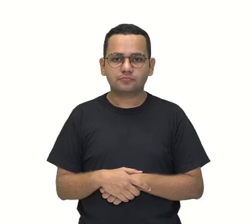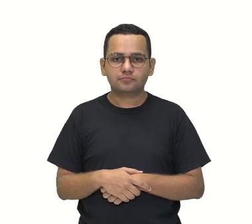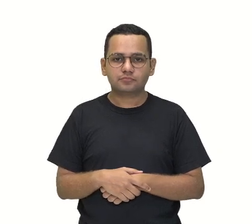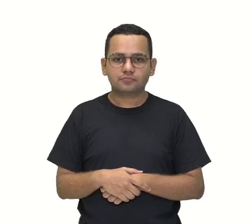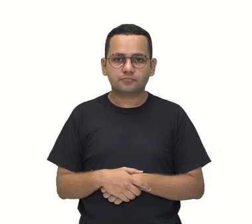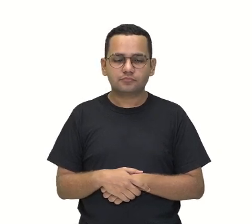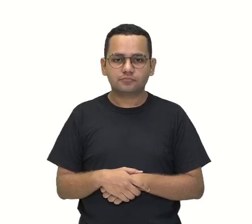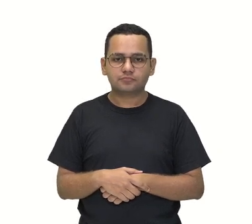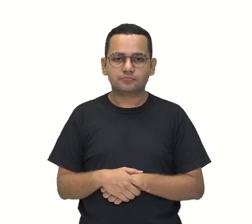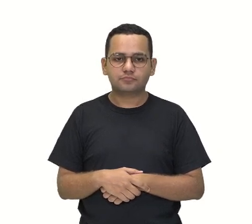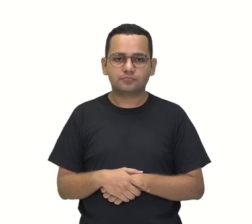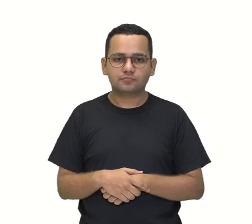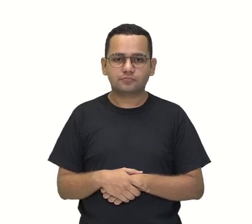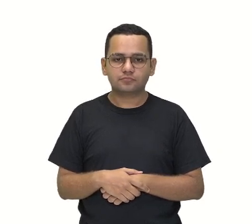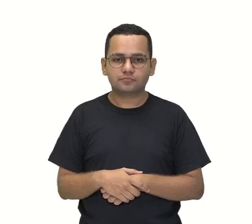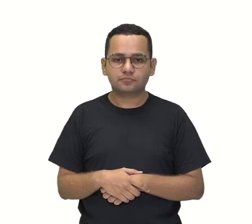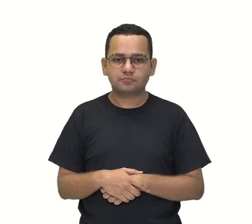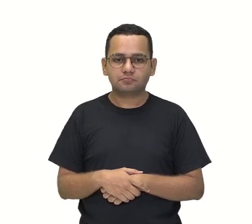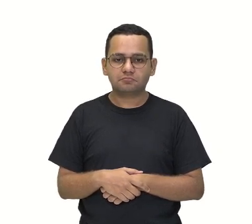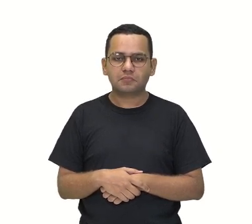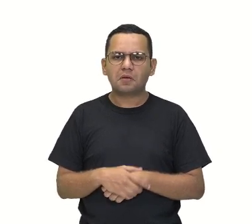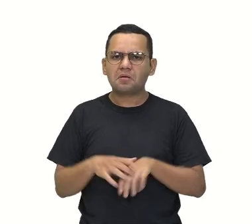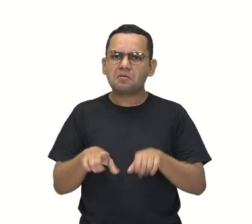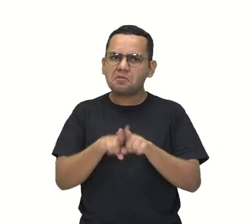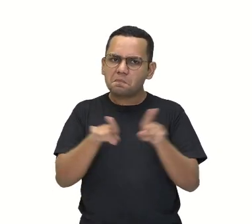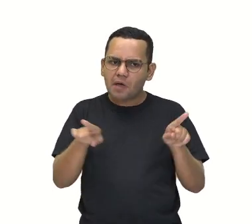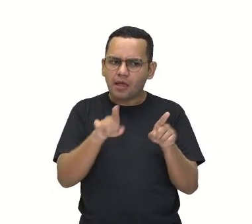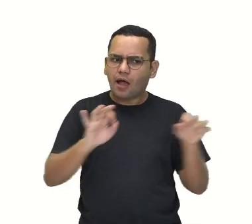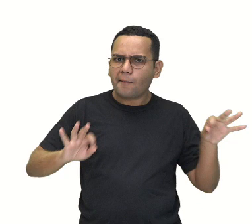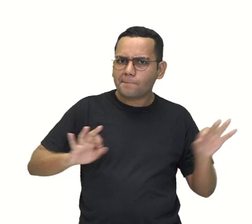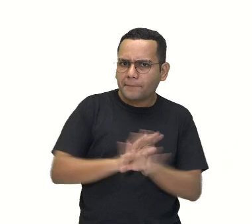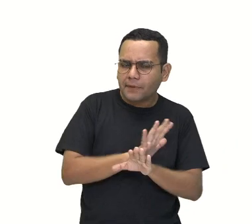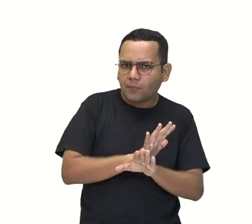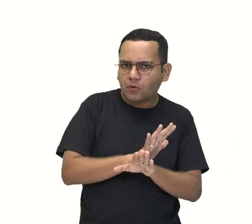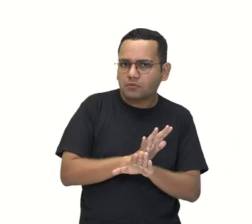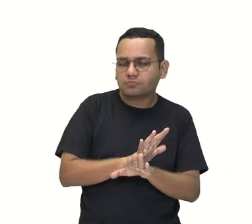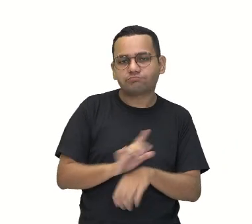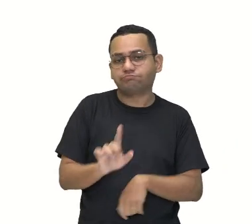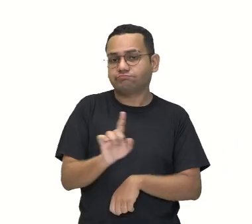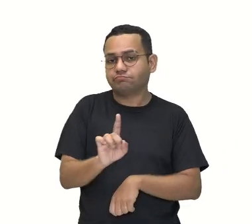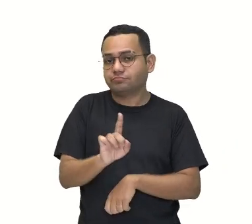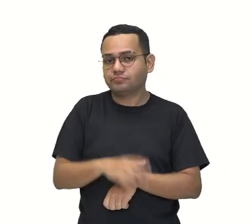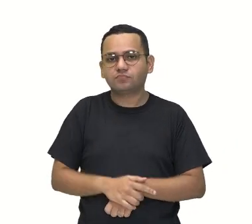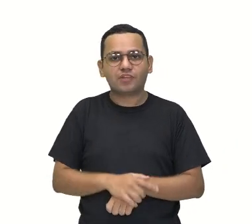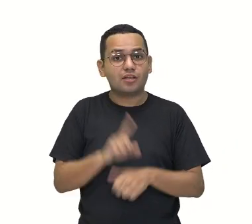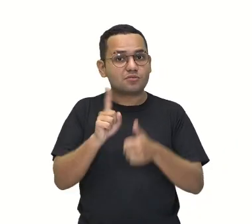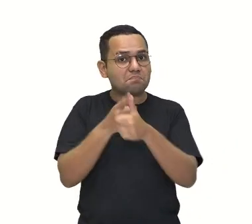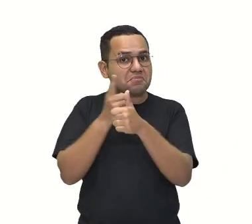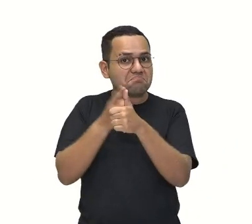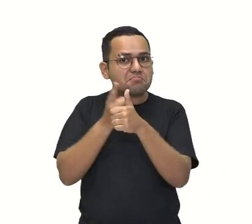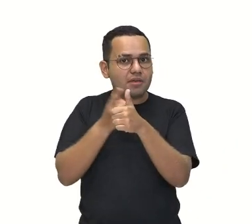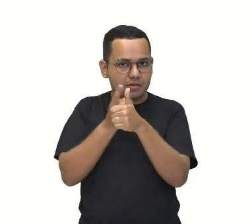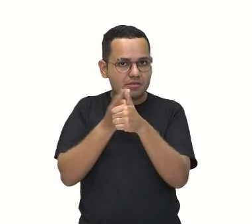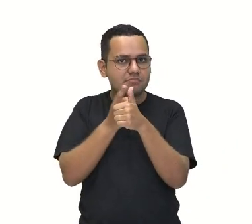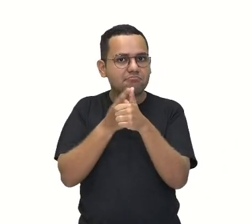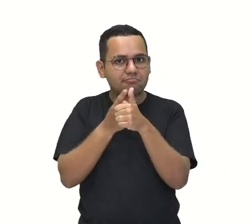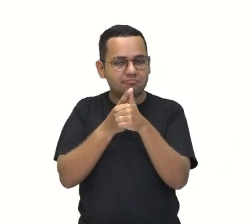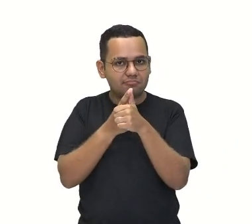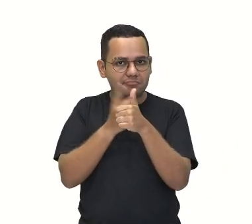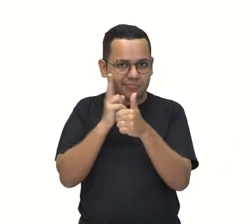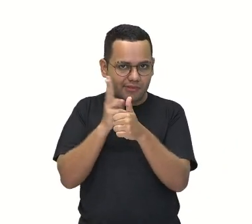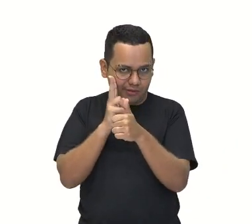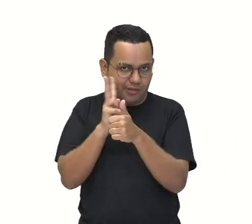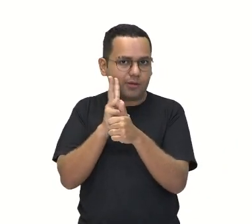bom? Só que esse ainda não é o objetivo do exercício, né? A gente só está no primeiro passo ainda, que é obter